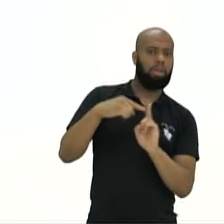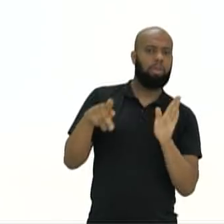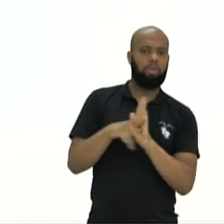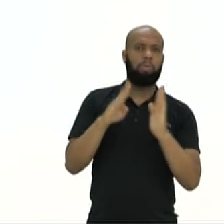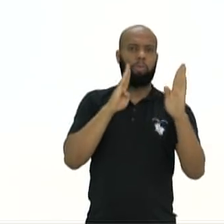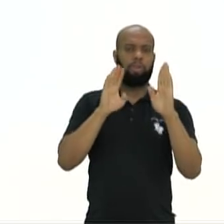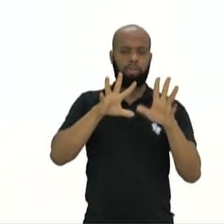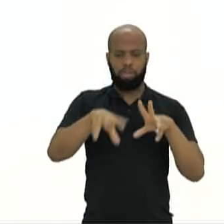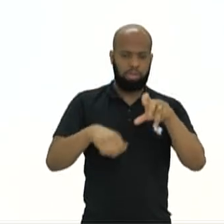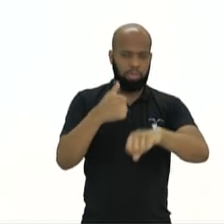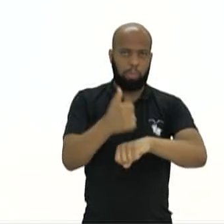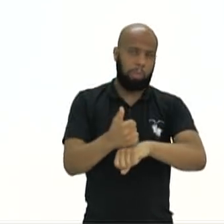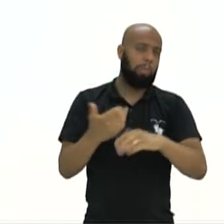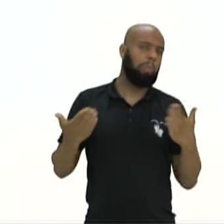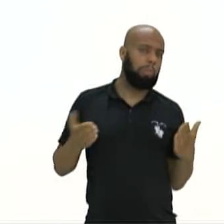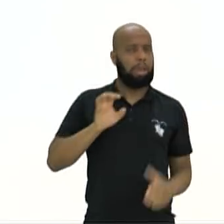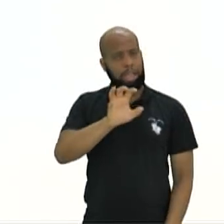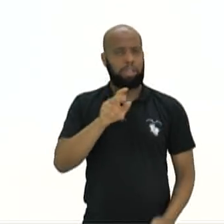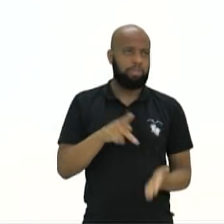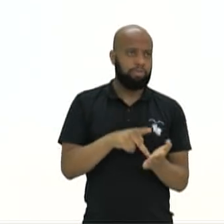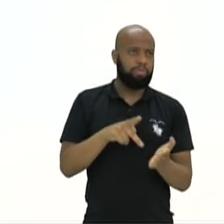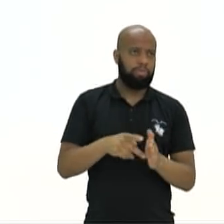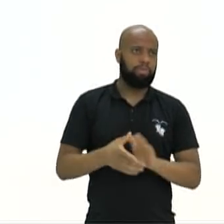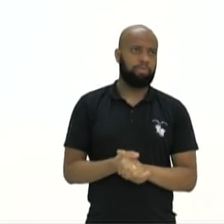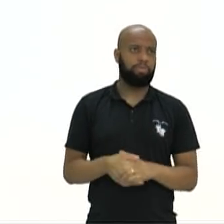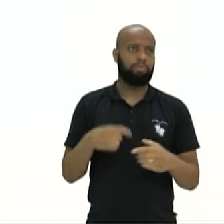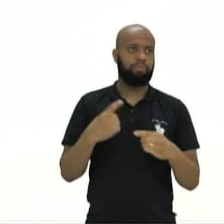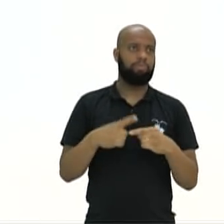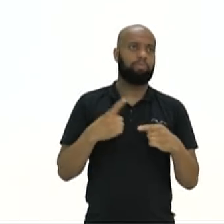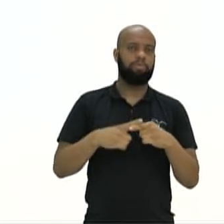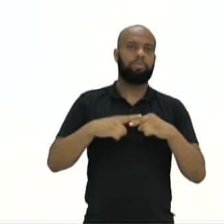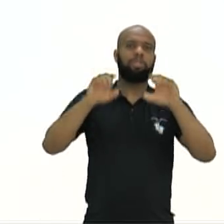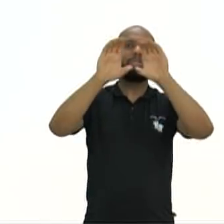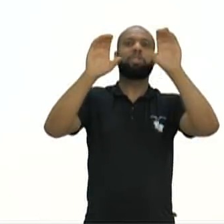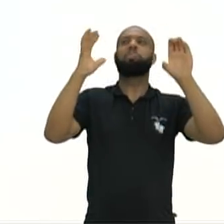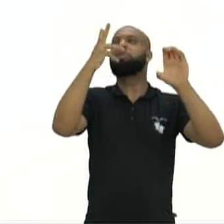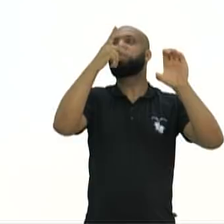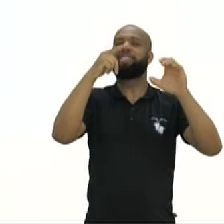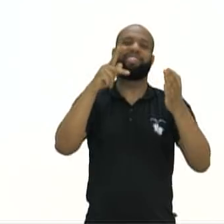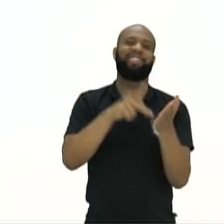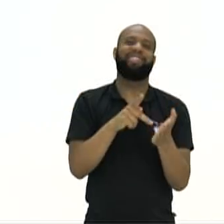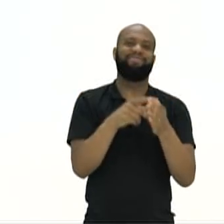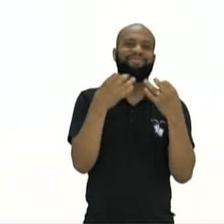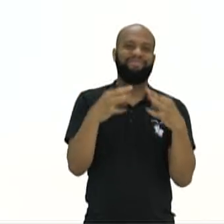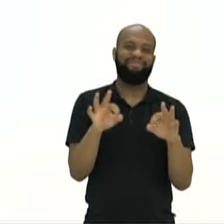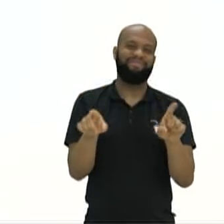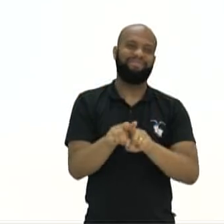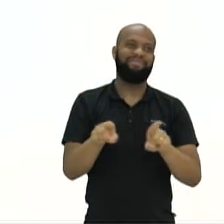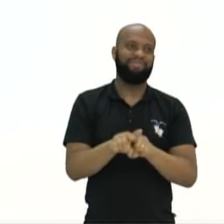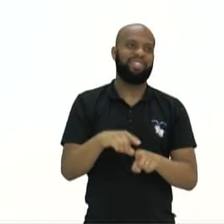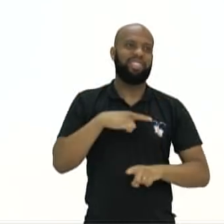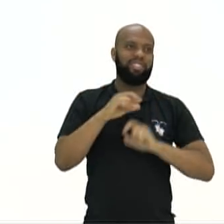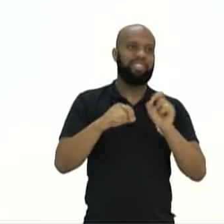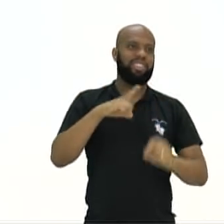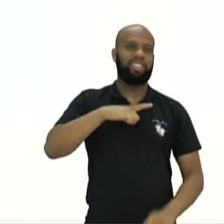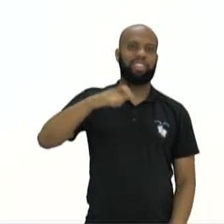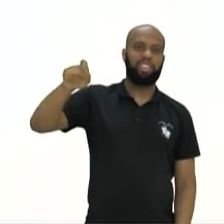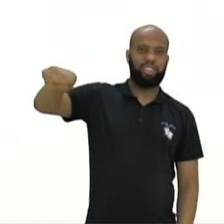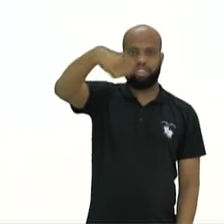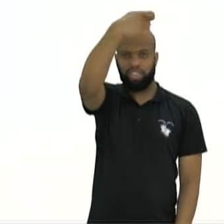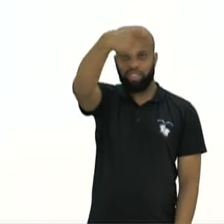Pronto, fechou. Não tem muito segredo, né? O céu está limpo, é correto. Tem um sino lá em